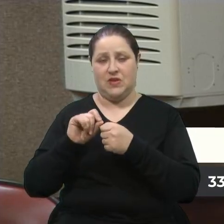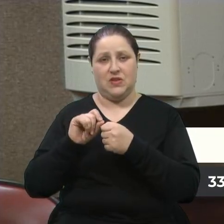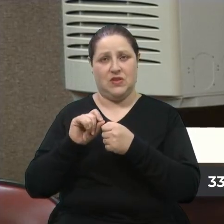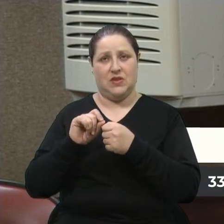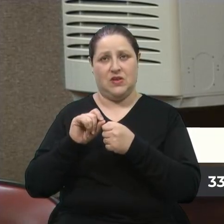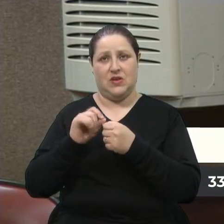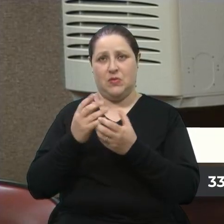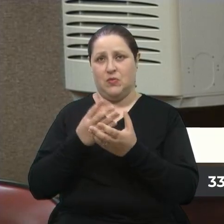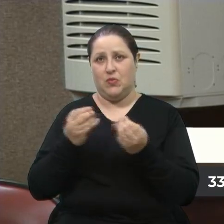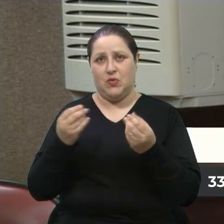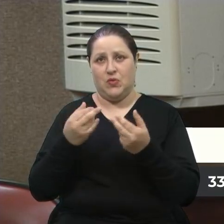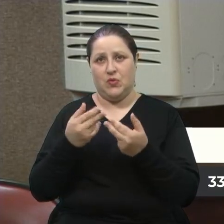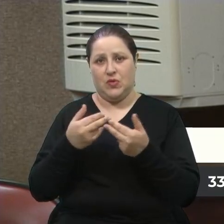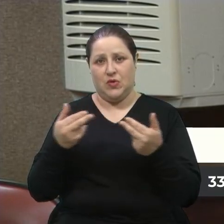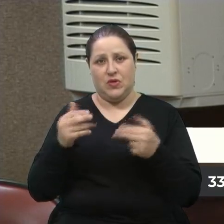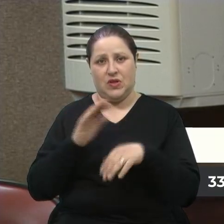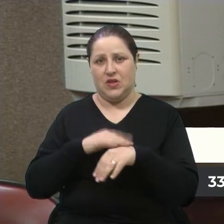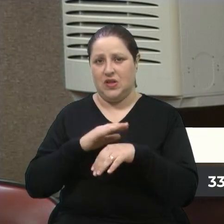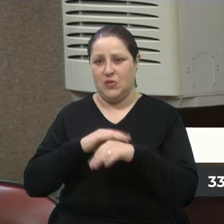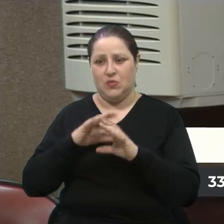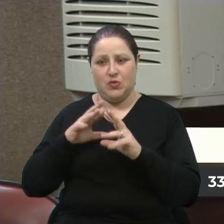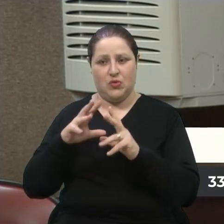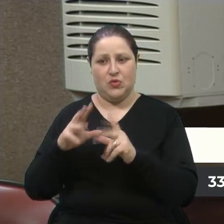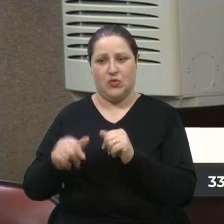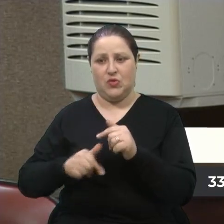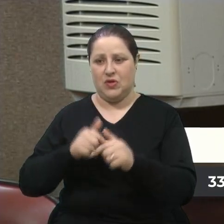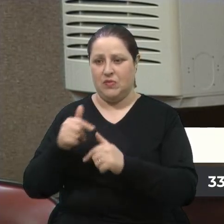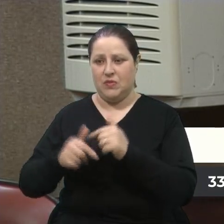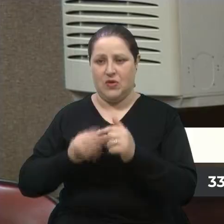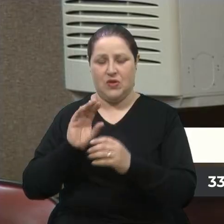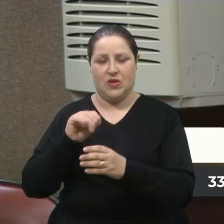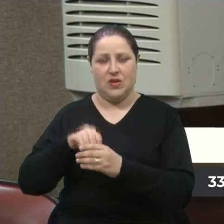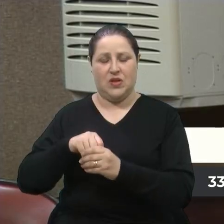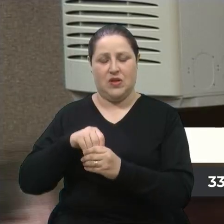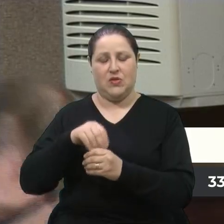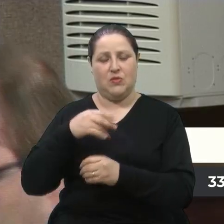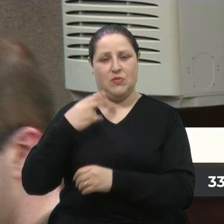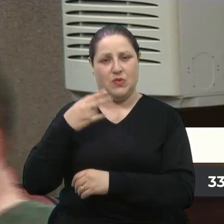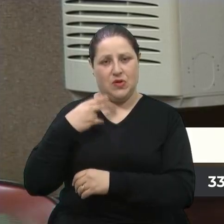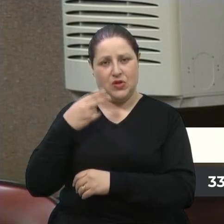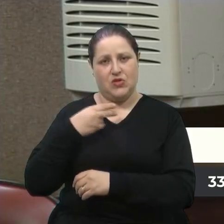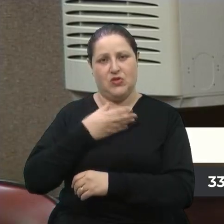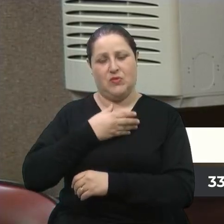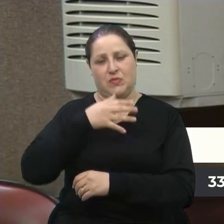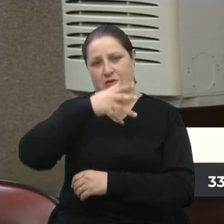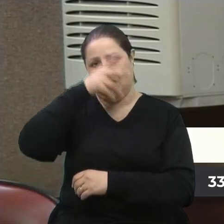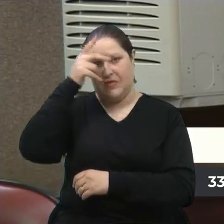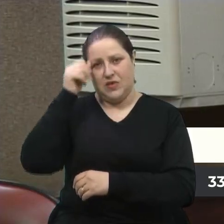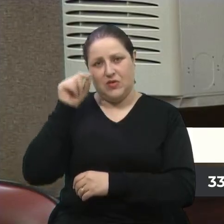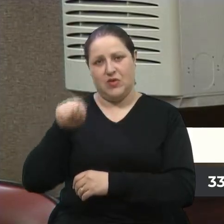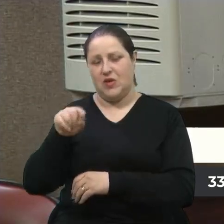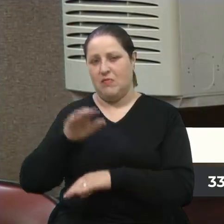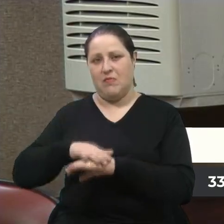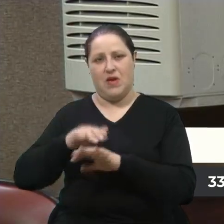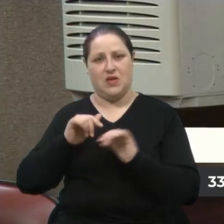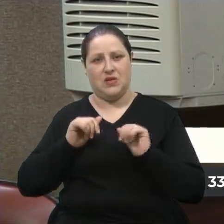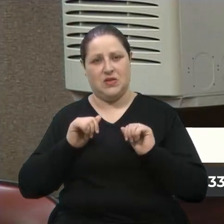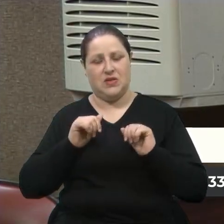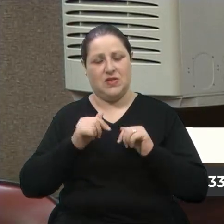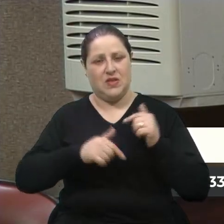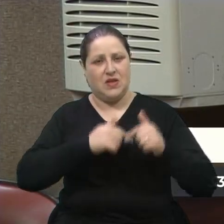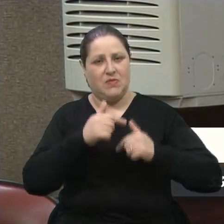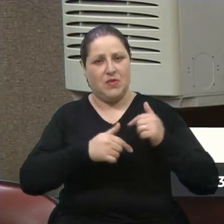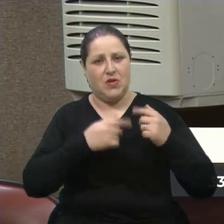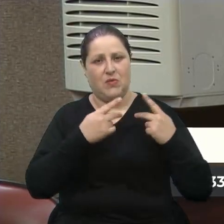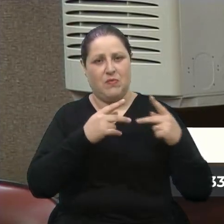dedicou todo o tempo que ficou na política como prefeito, como um dos prefeitos que mais fez pela educação,